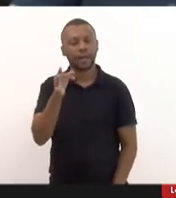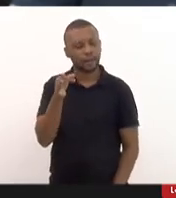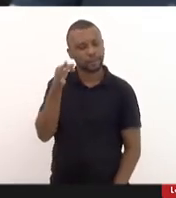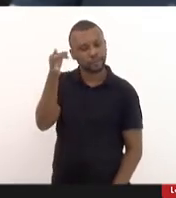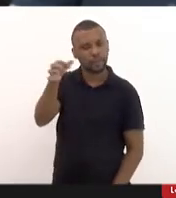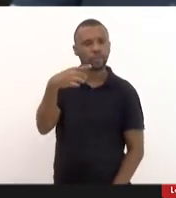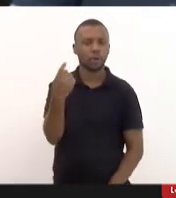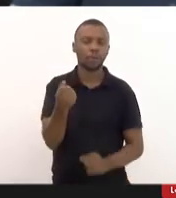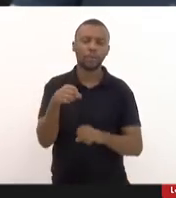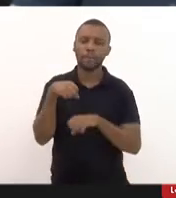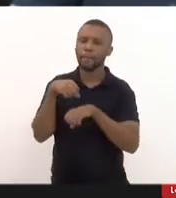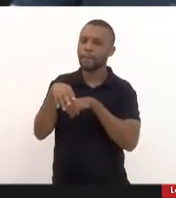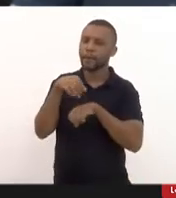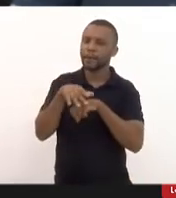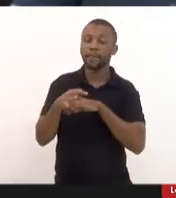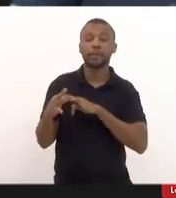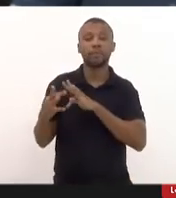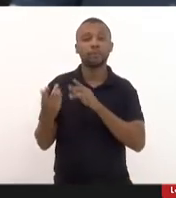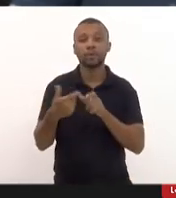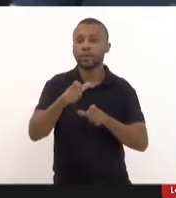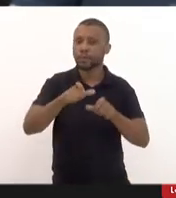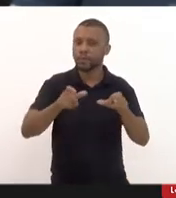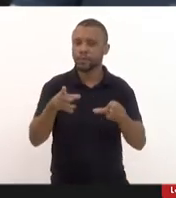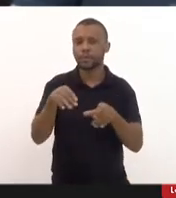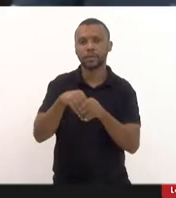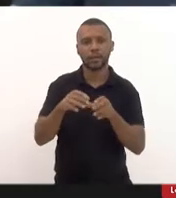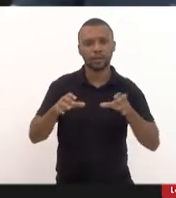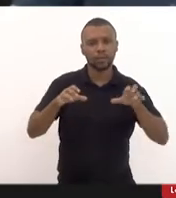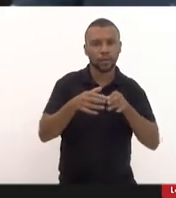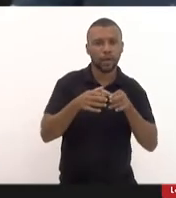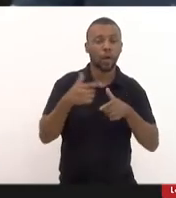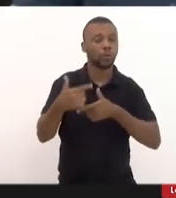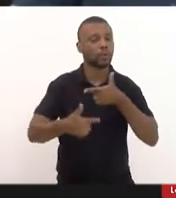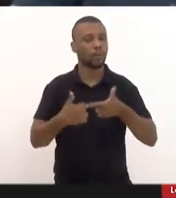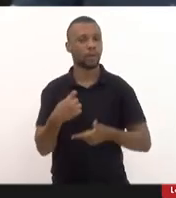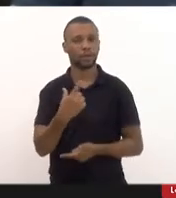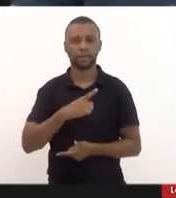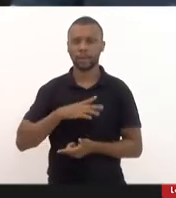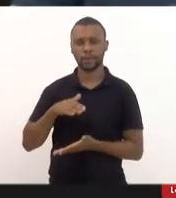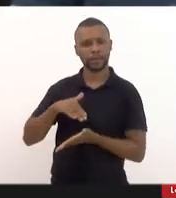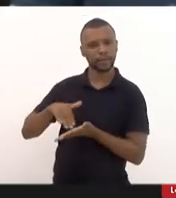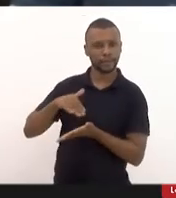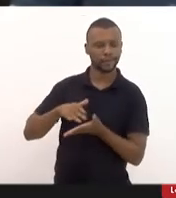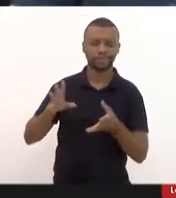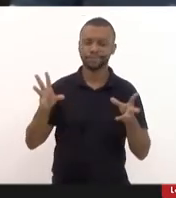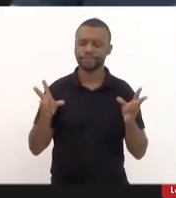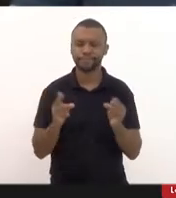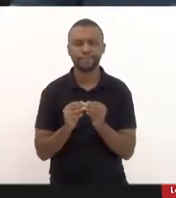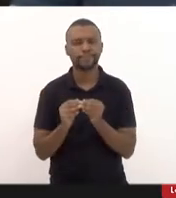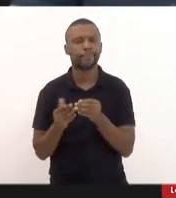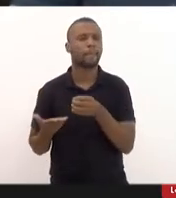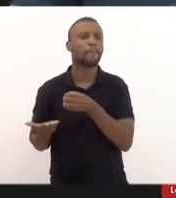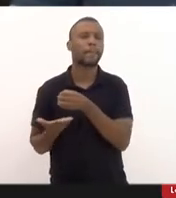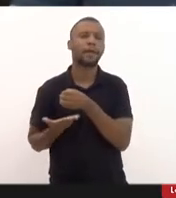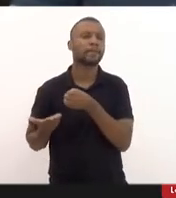integrantes do trabalho que nós temos aqui na Secretaria. A princípio, seria basicamente isso que a gente teria